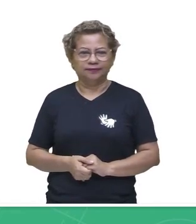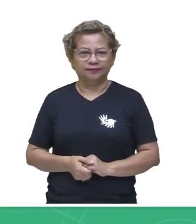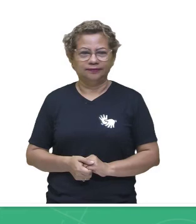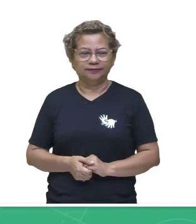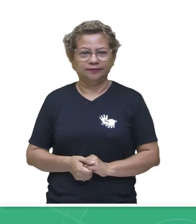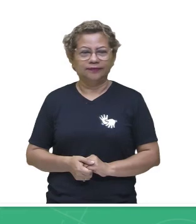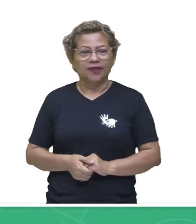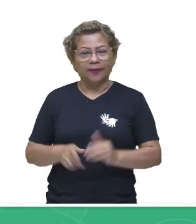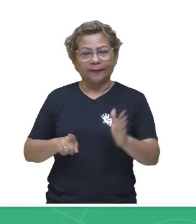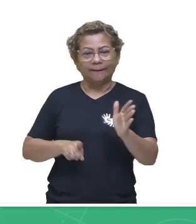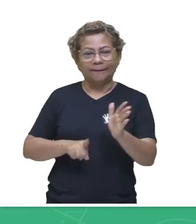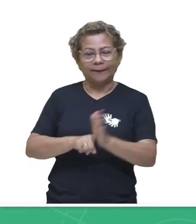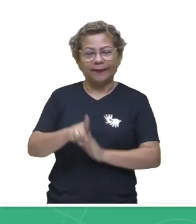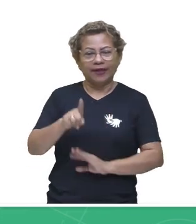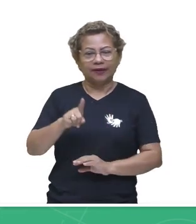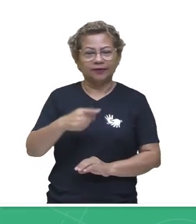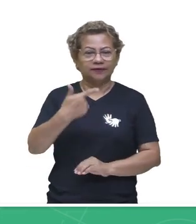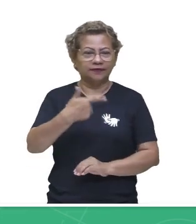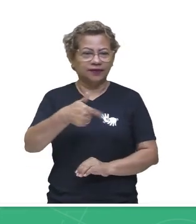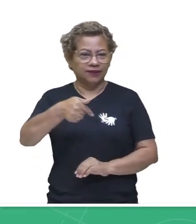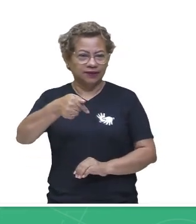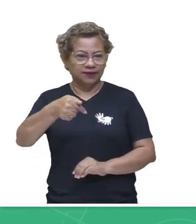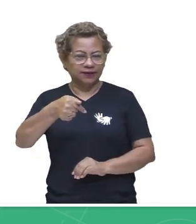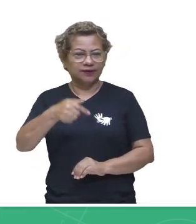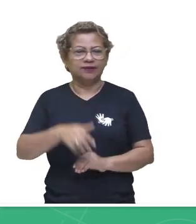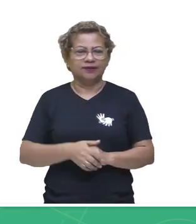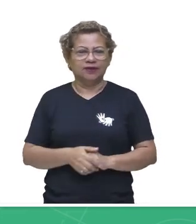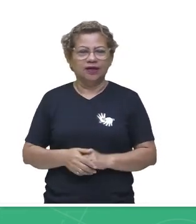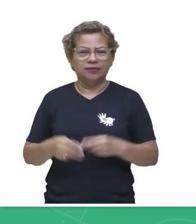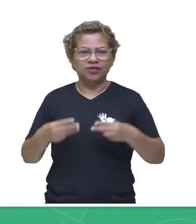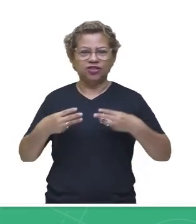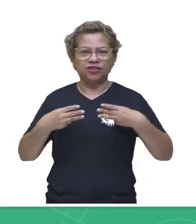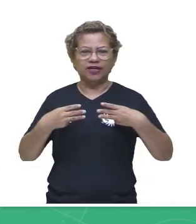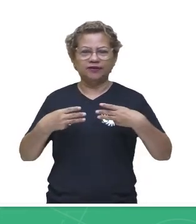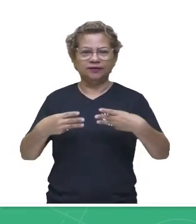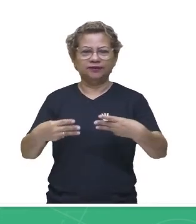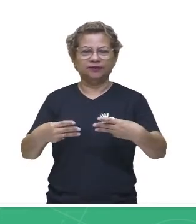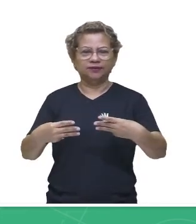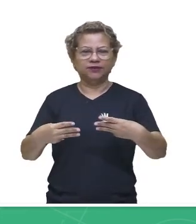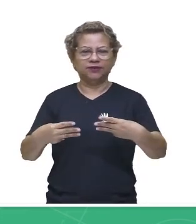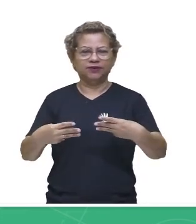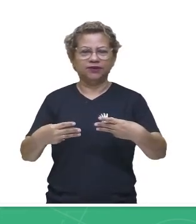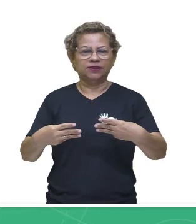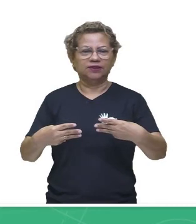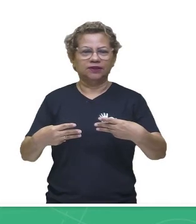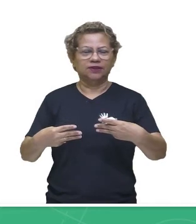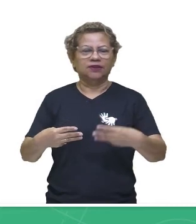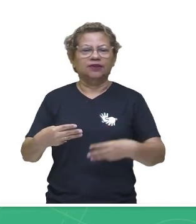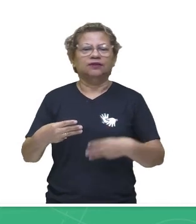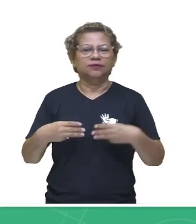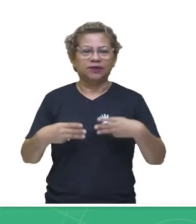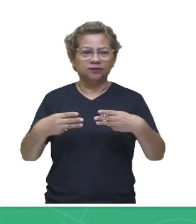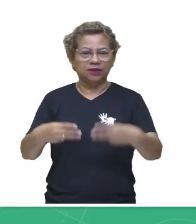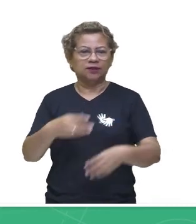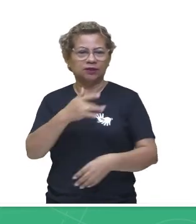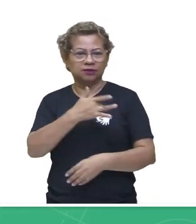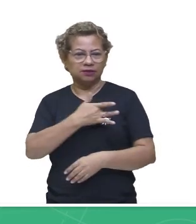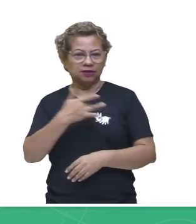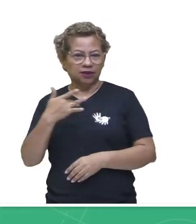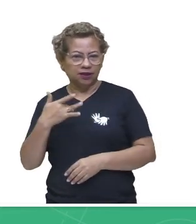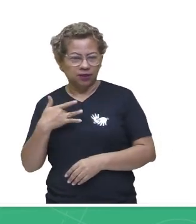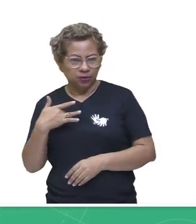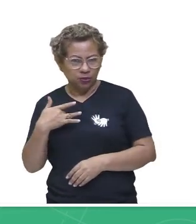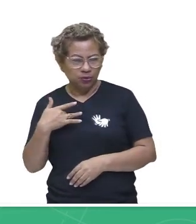Vamos então para a questão 27. Né? Vamos lá, diz o seguinte, ó. O Ministério da